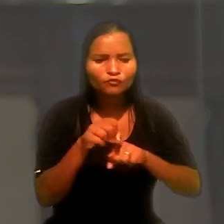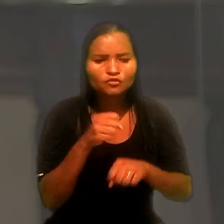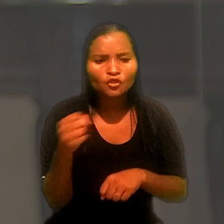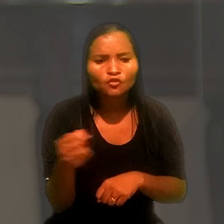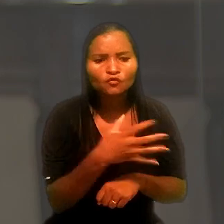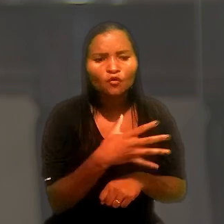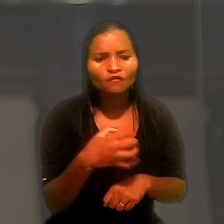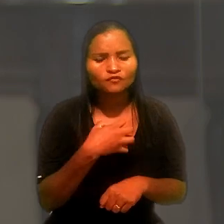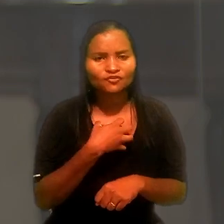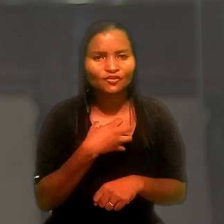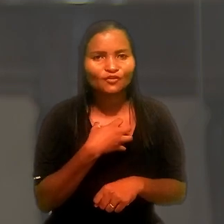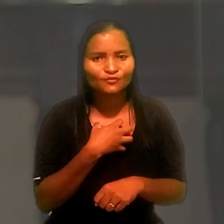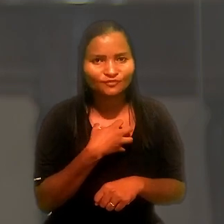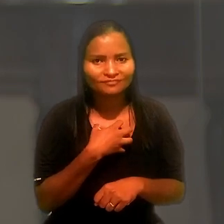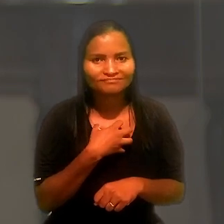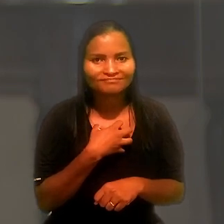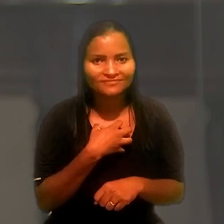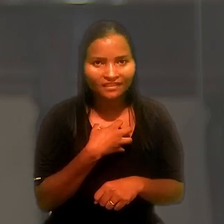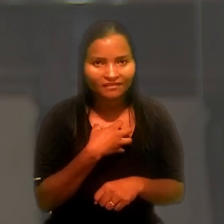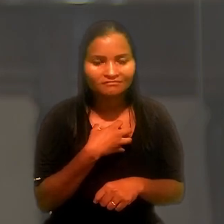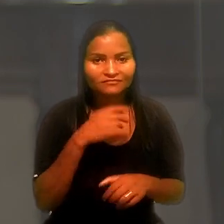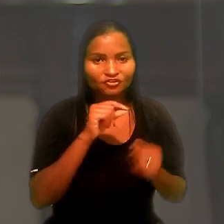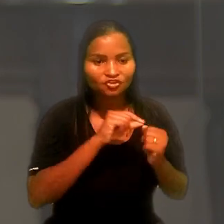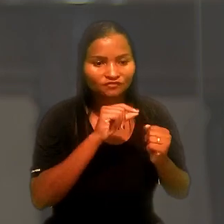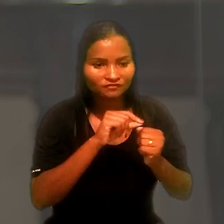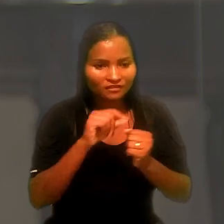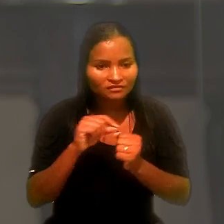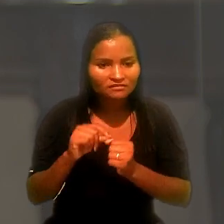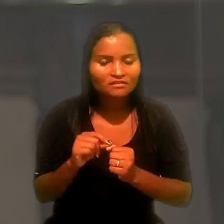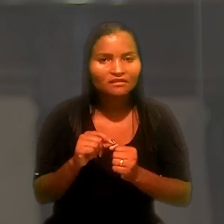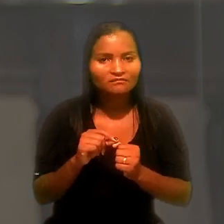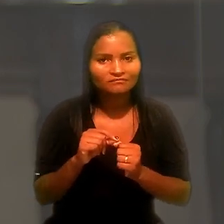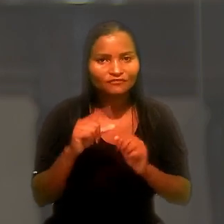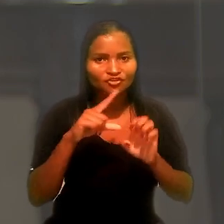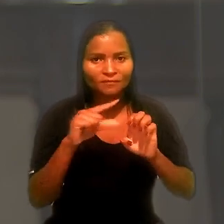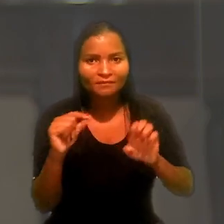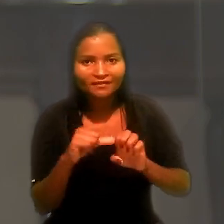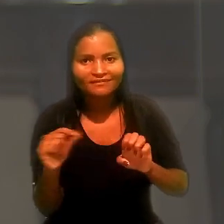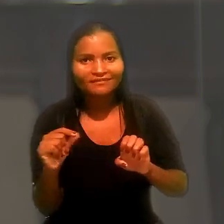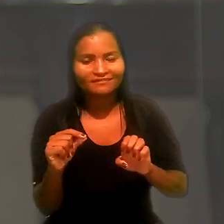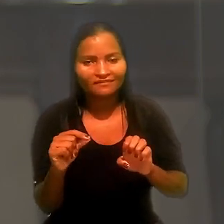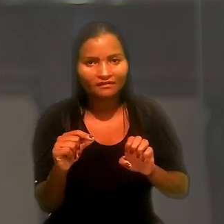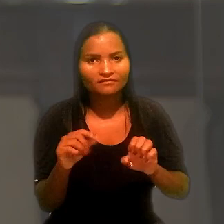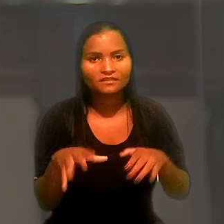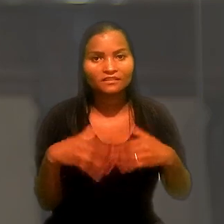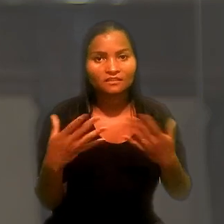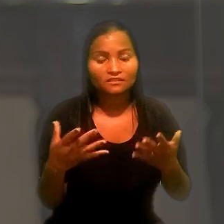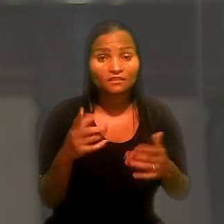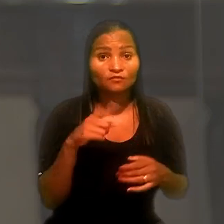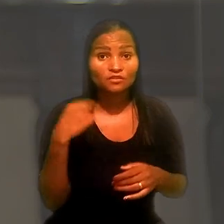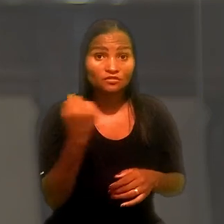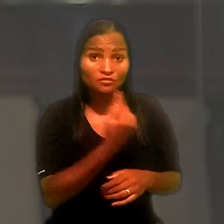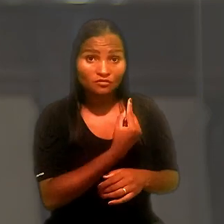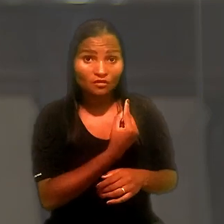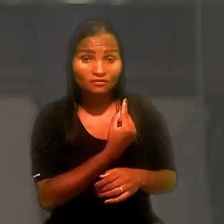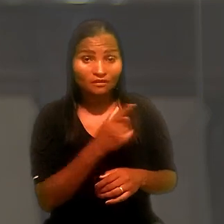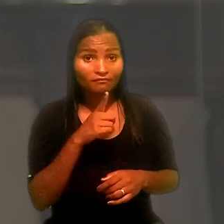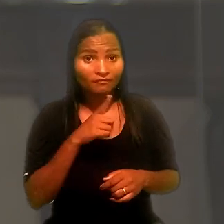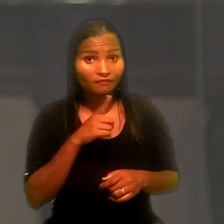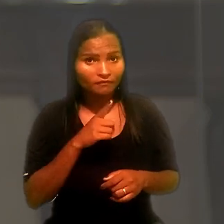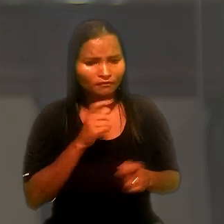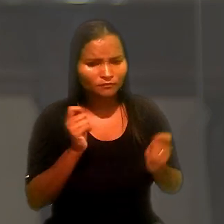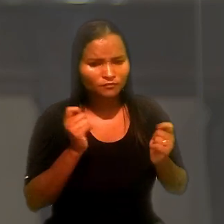novas formas de realização de empreendimento. Então, se nós